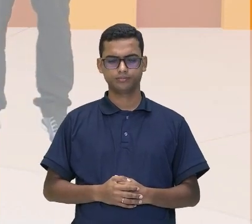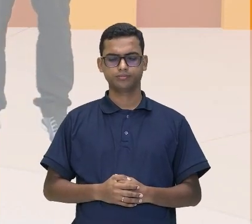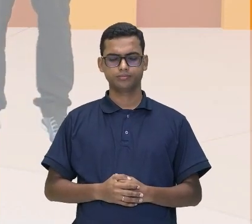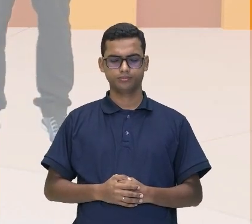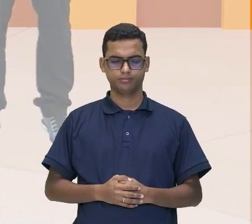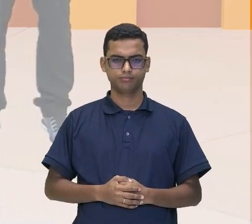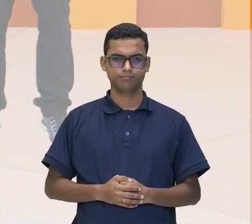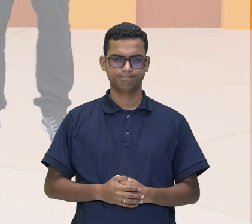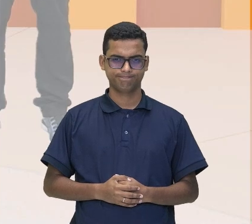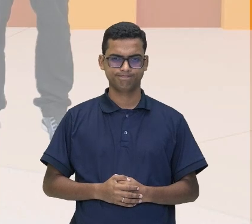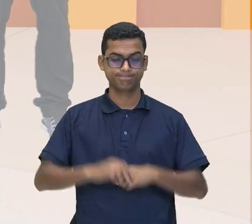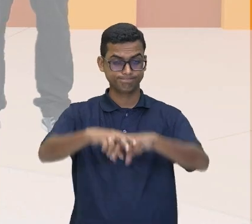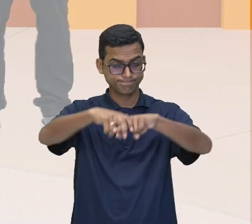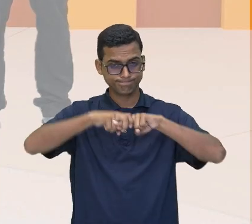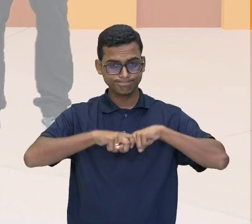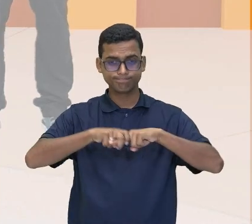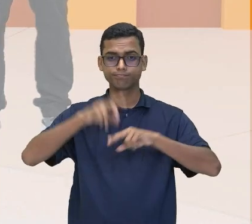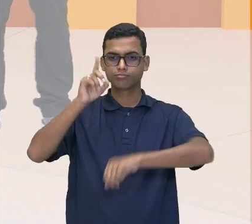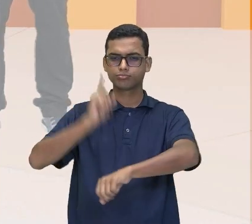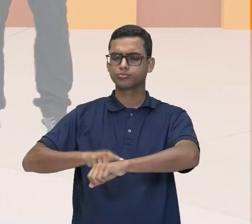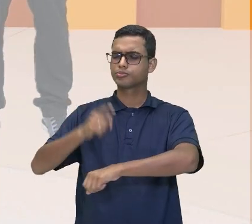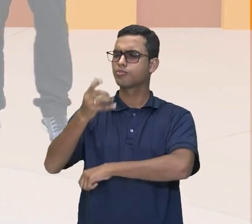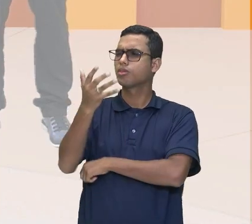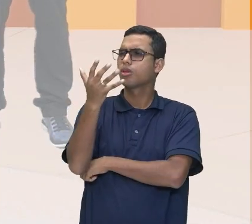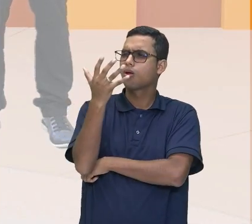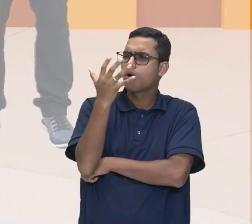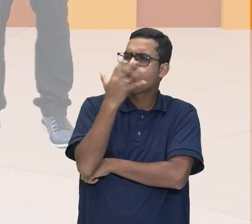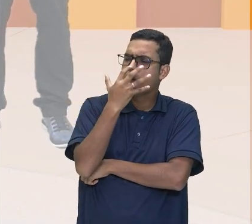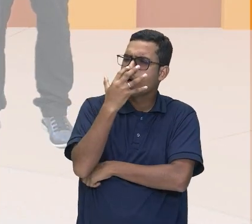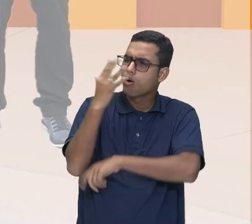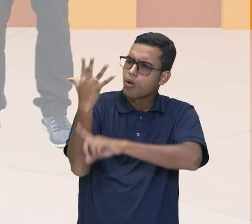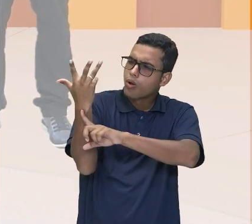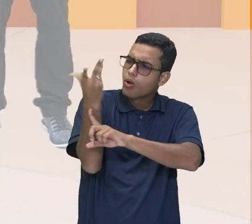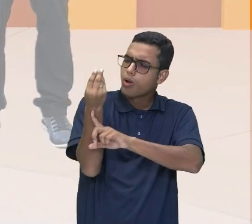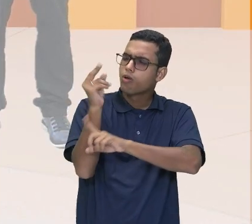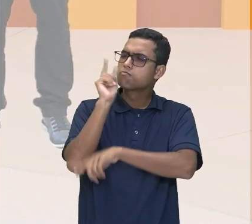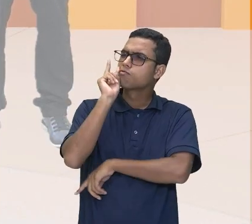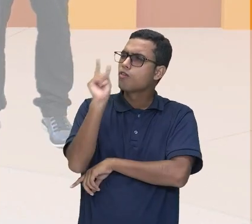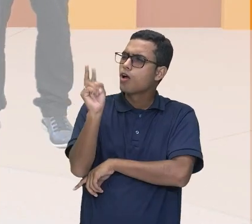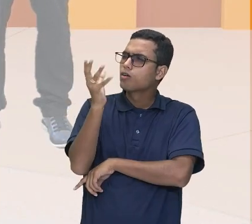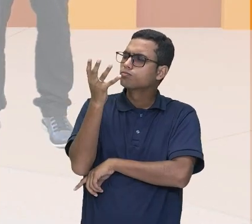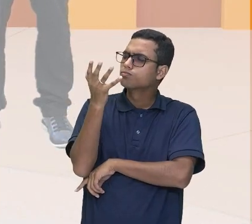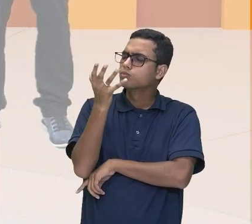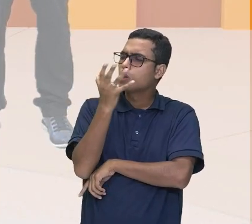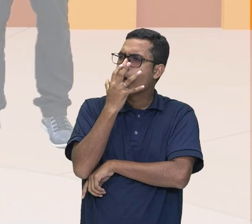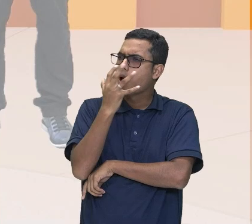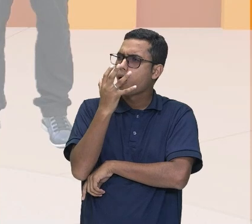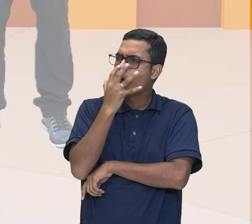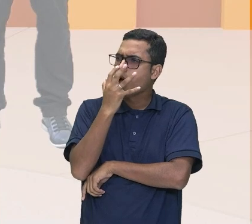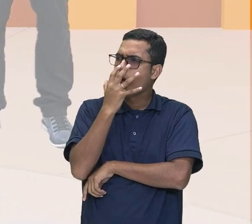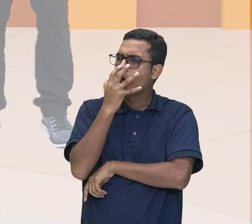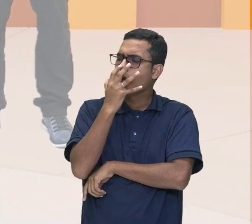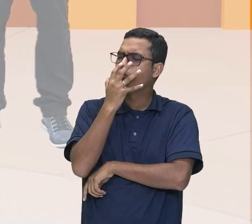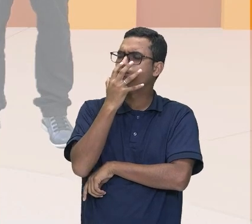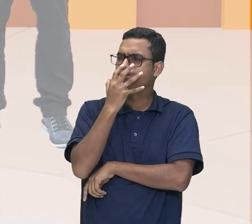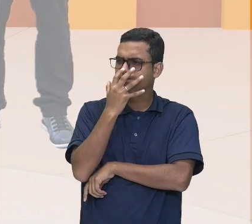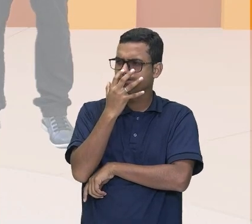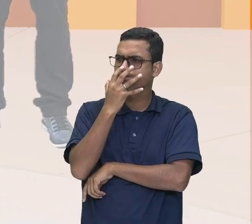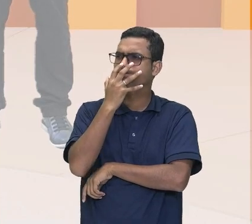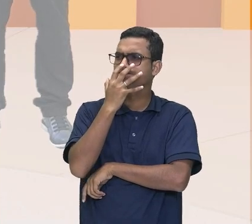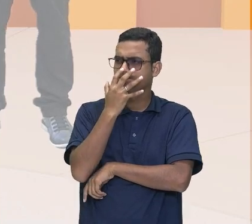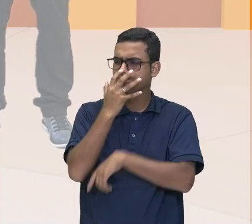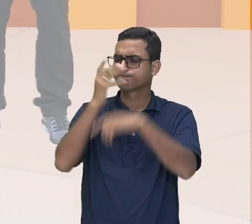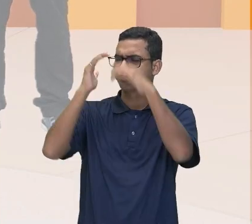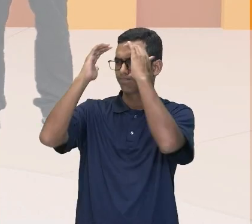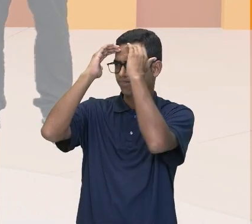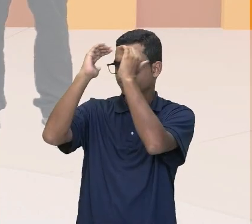que contemplar, a arte tem que ser contemplada, né? Contemplada. E ela é tão contemplada que às vezes